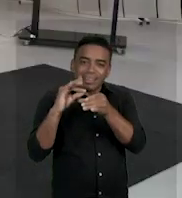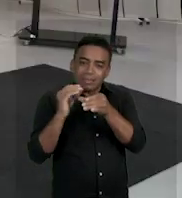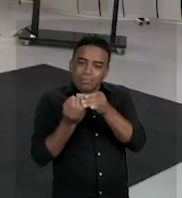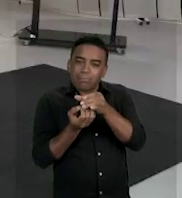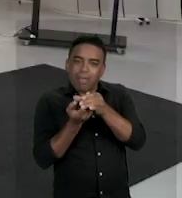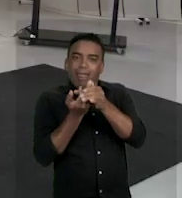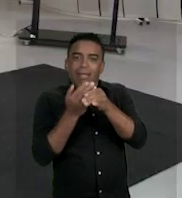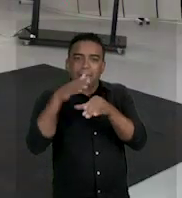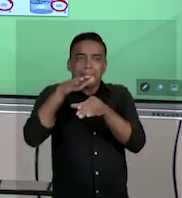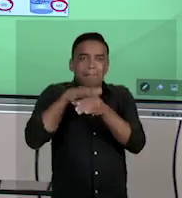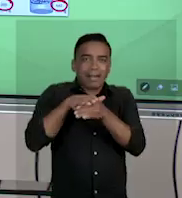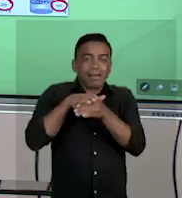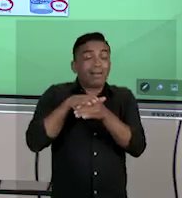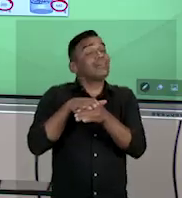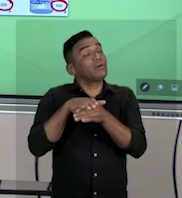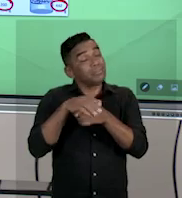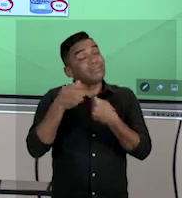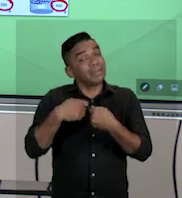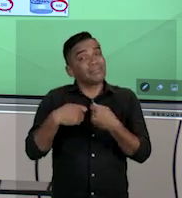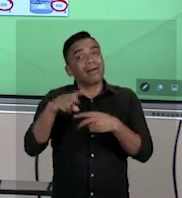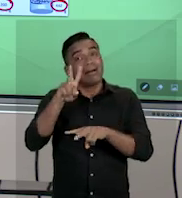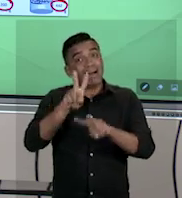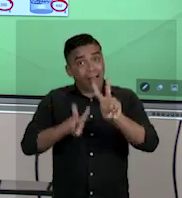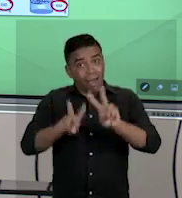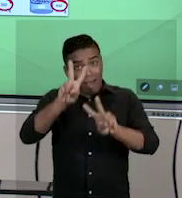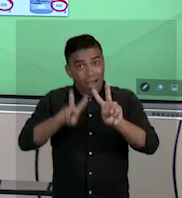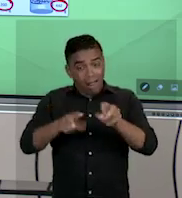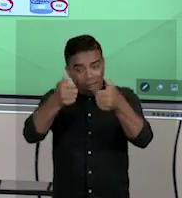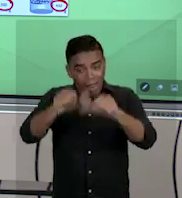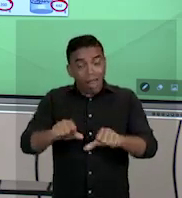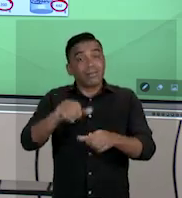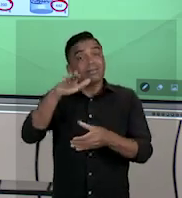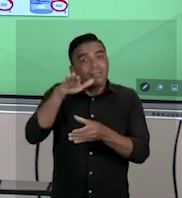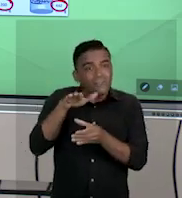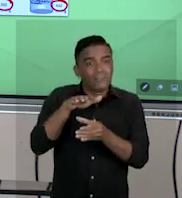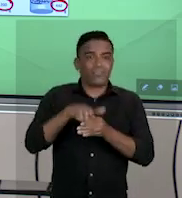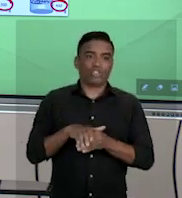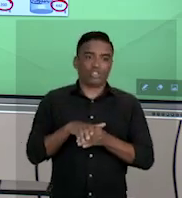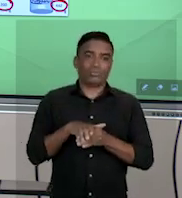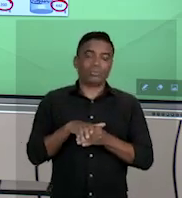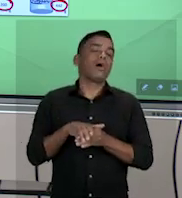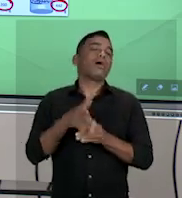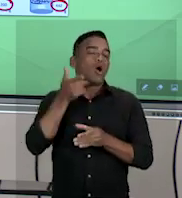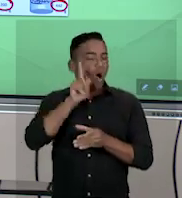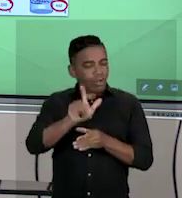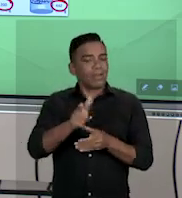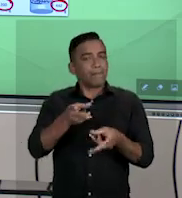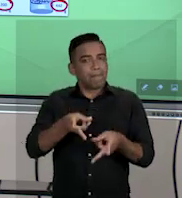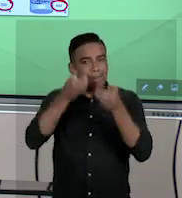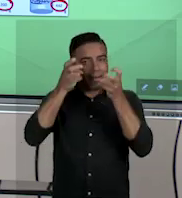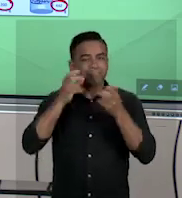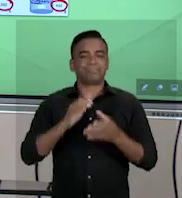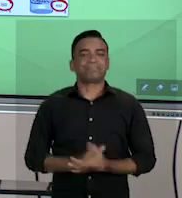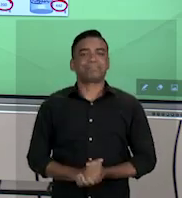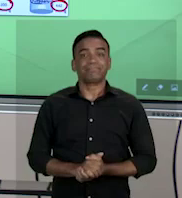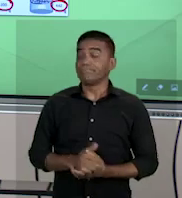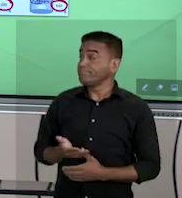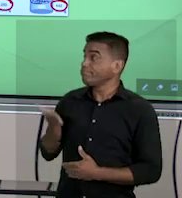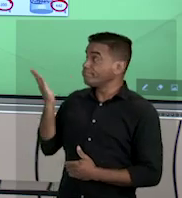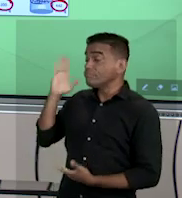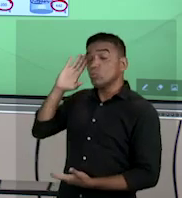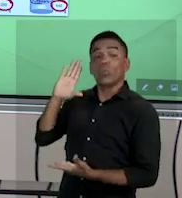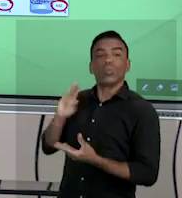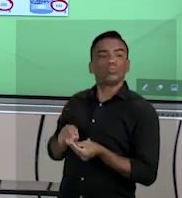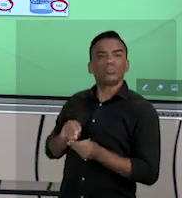fazer esse tipo de análise, nós trabalhamos sempre considerando um sistema fechado. Então, o que nós podemos tirar de conclusão